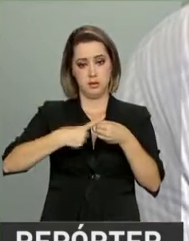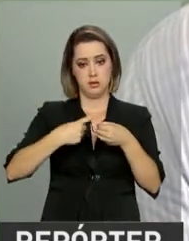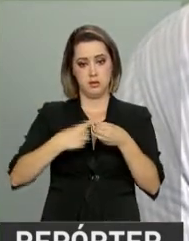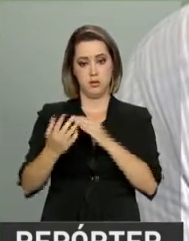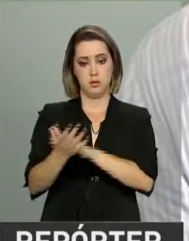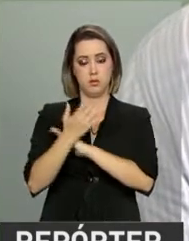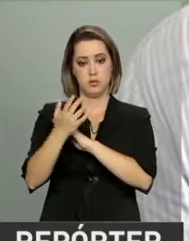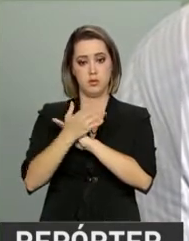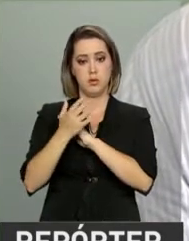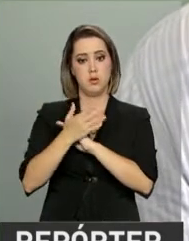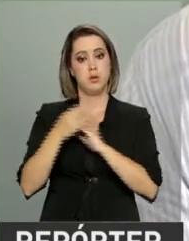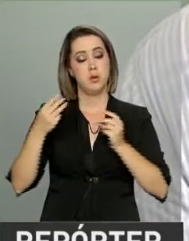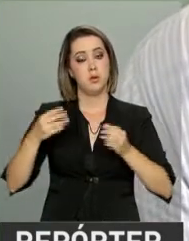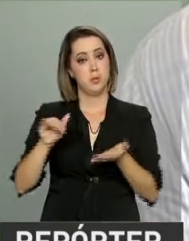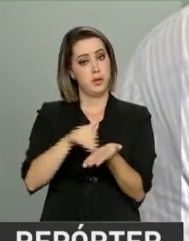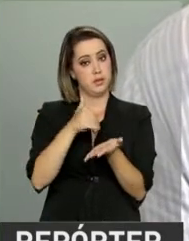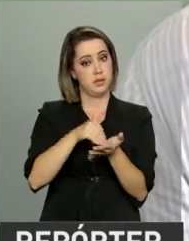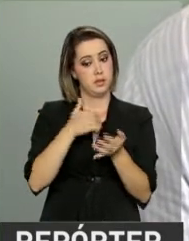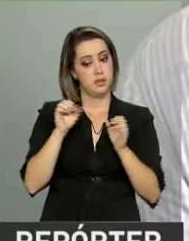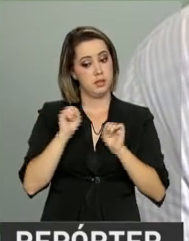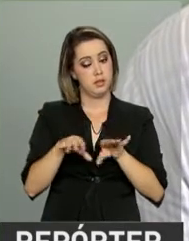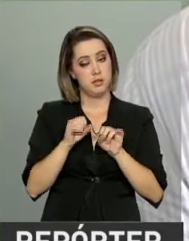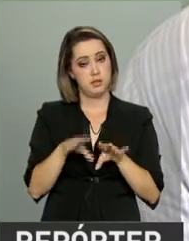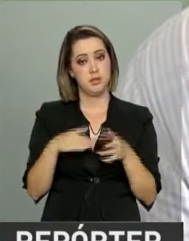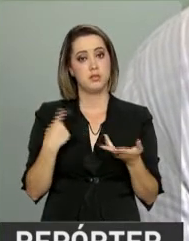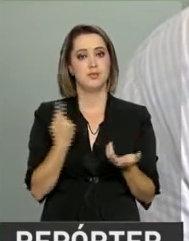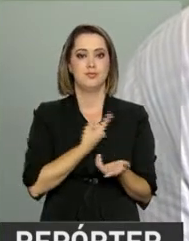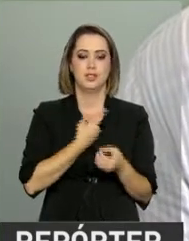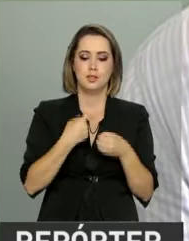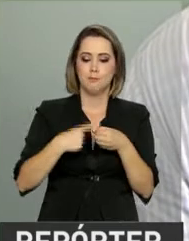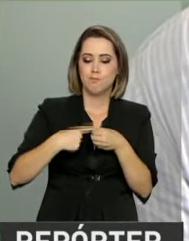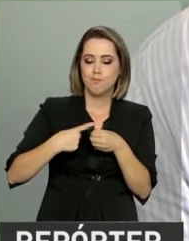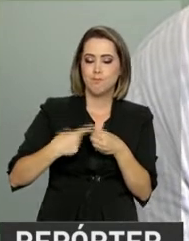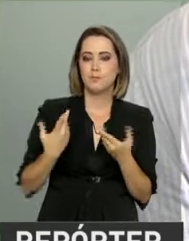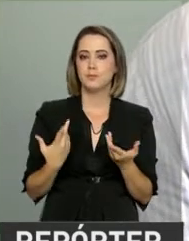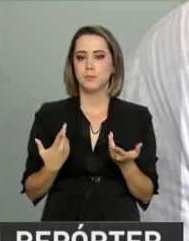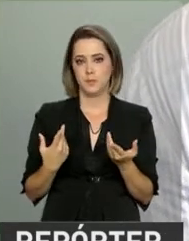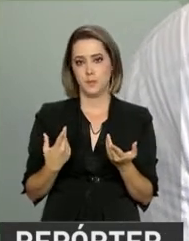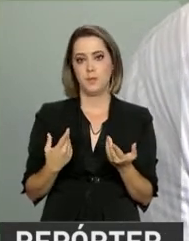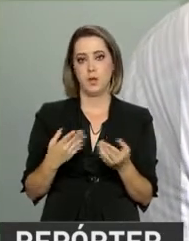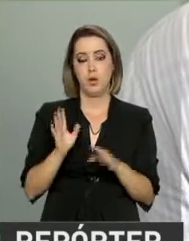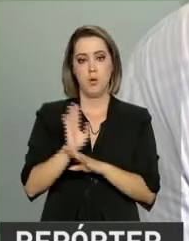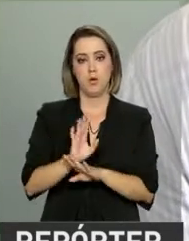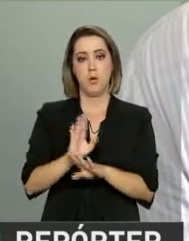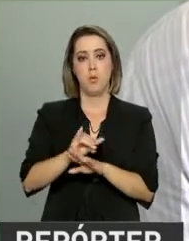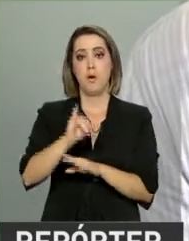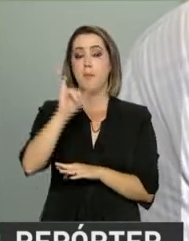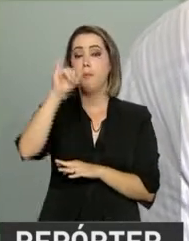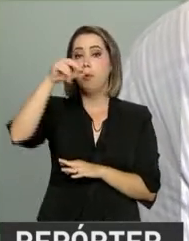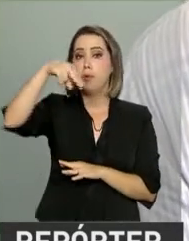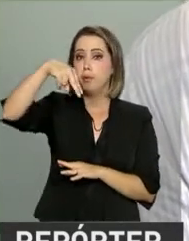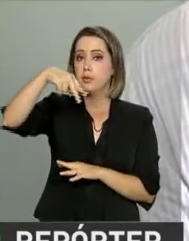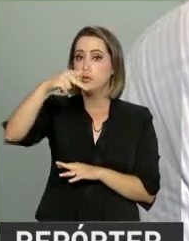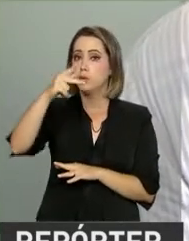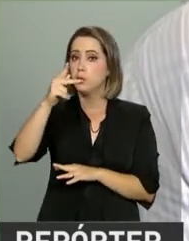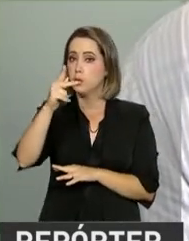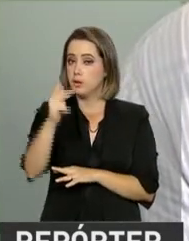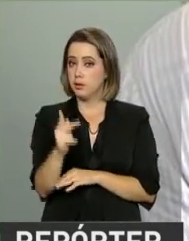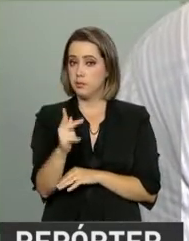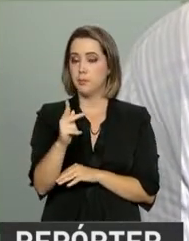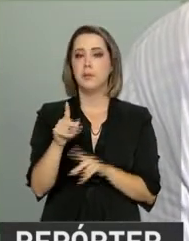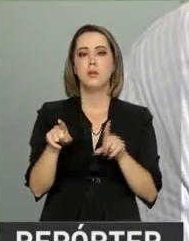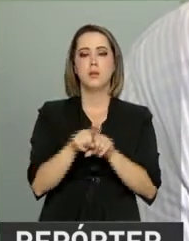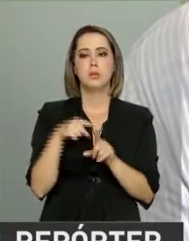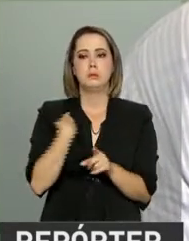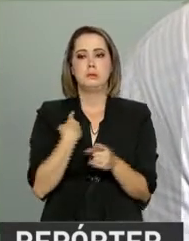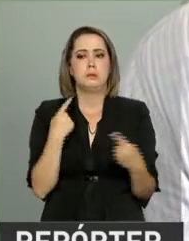apoio da Secretaria de Educação, nós somos uma escola municipal, então lógico que a gente precisaria ter isso, o apoio do INPE, porque no primeiro momento, no nosso